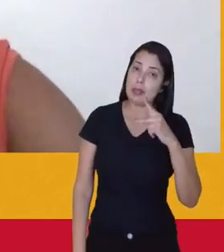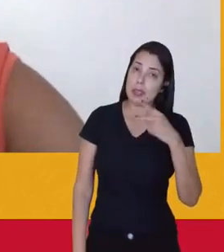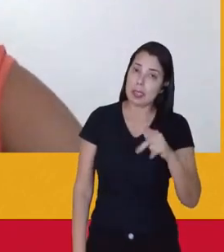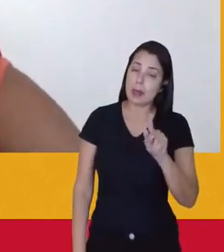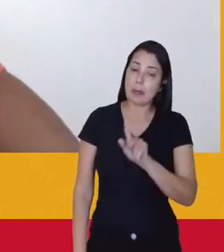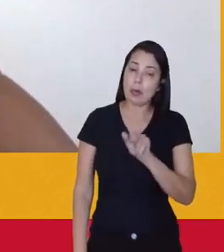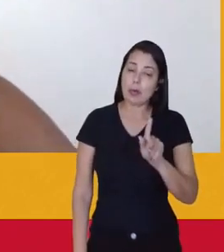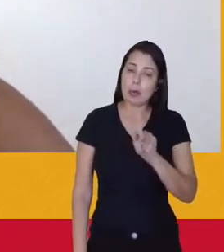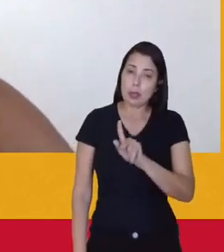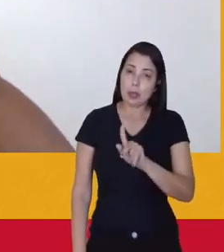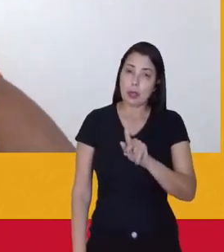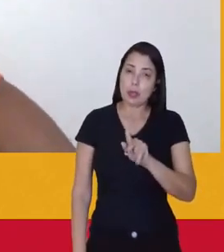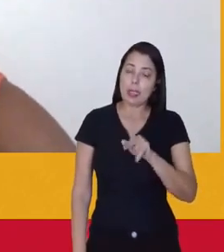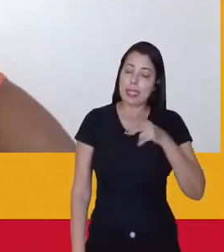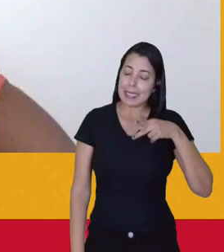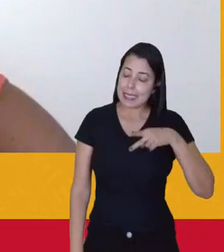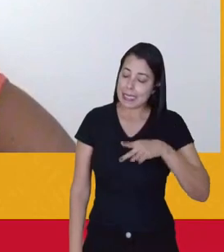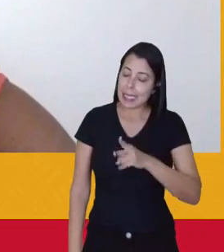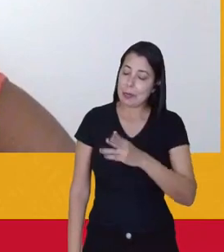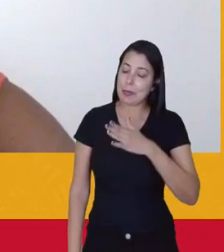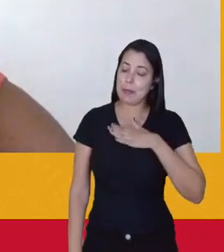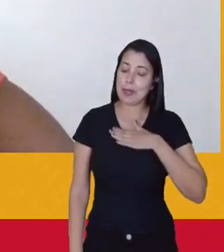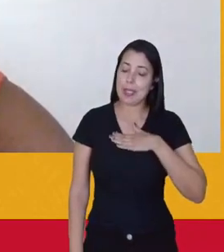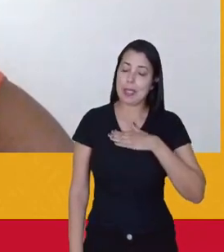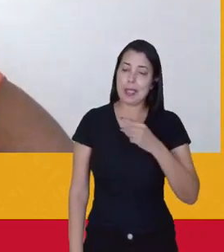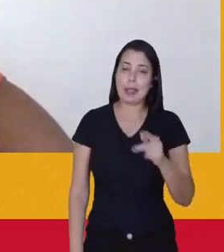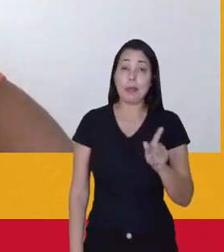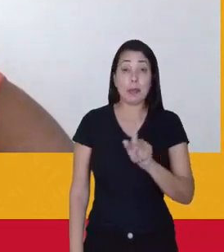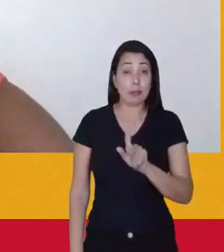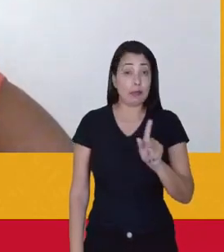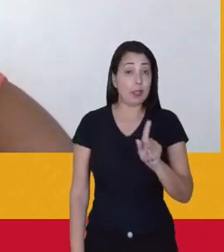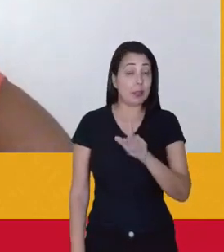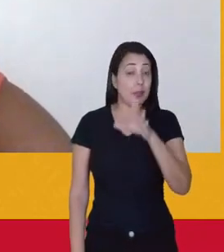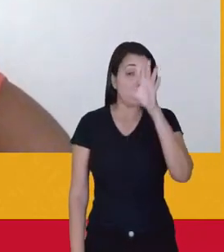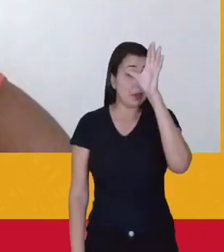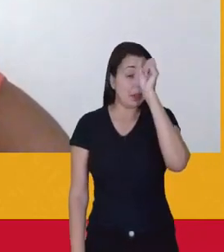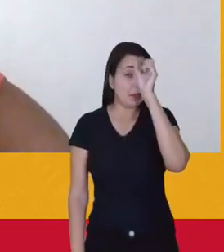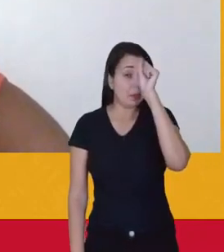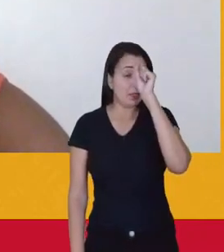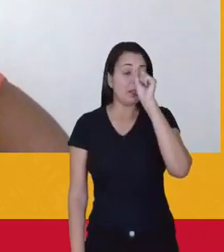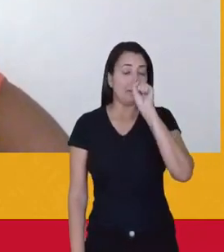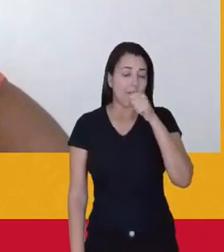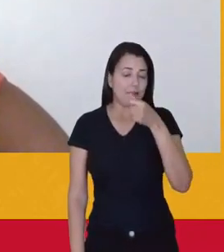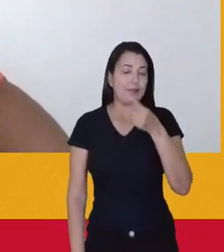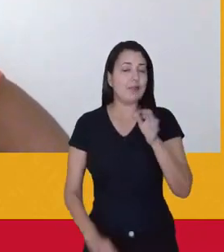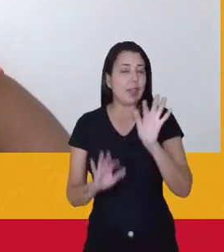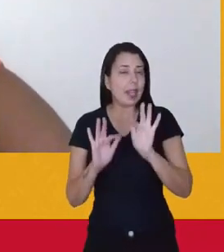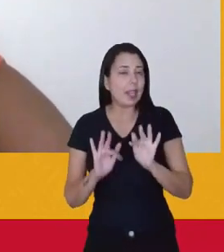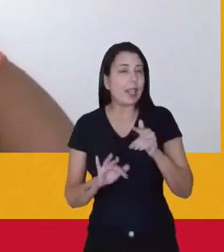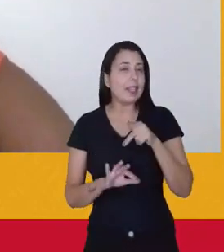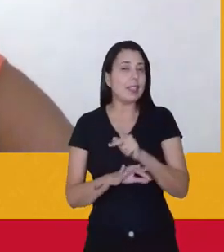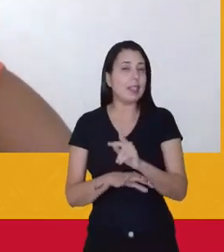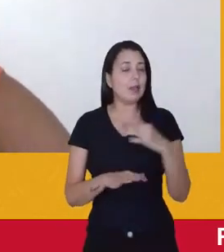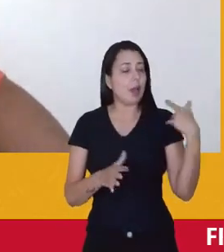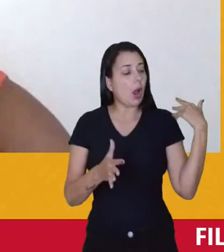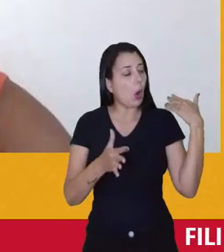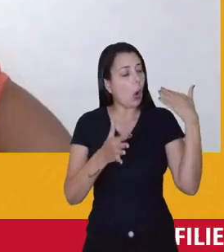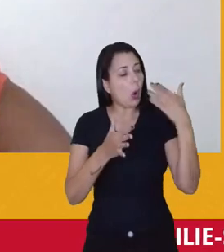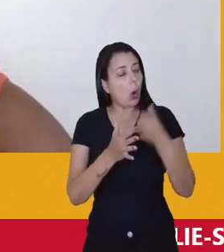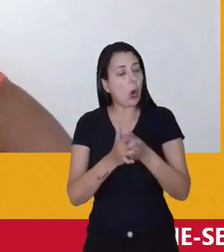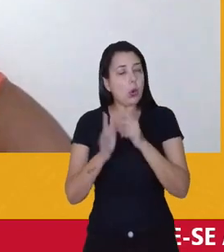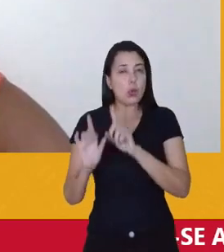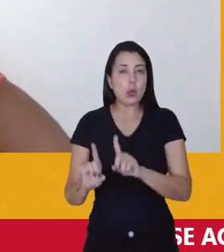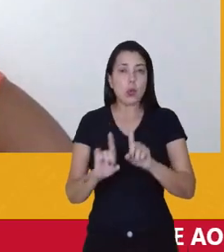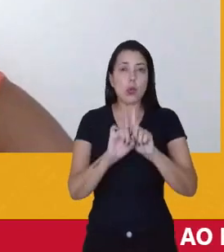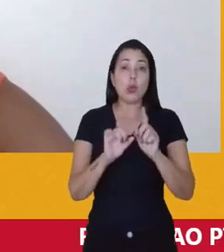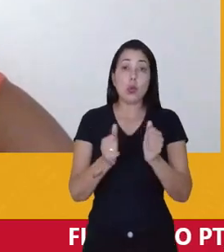Nilma, será a minha eterna ministra. É um aprendizado muito grande sempre ao longo da nossa jornada juntas. É